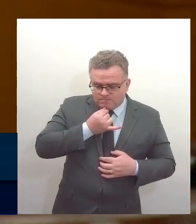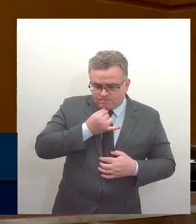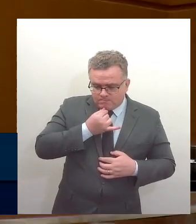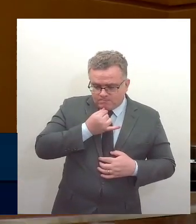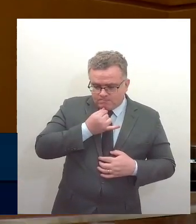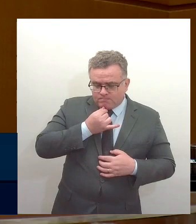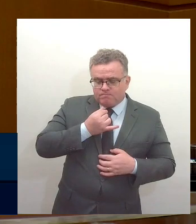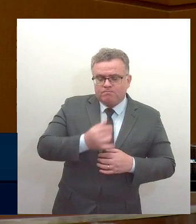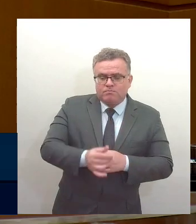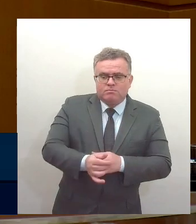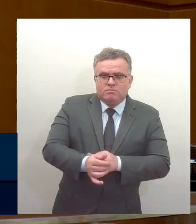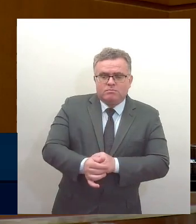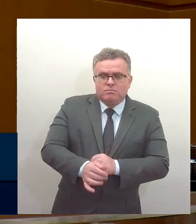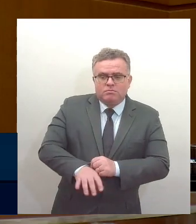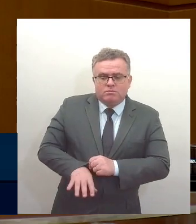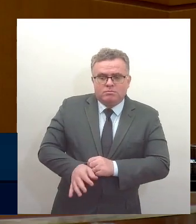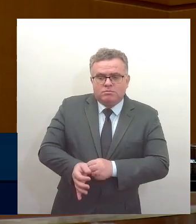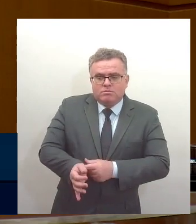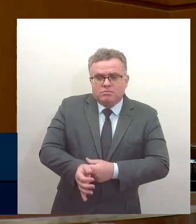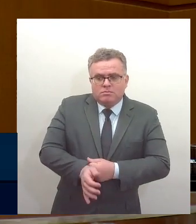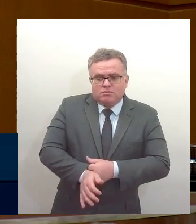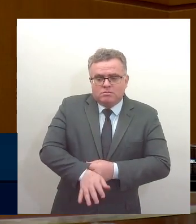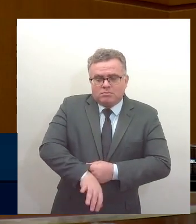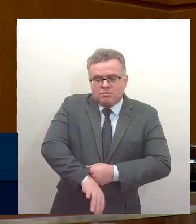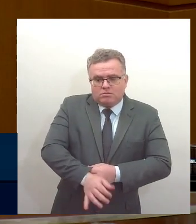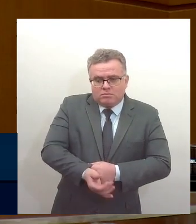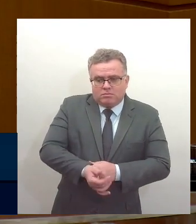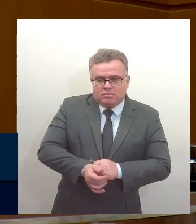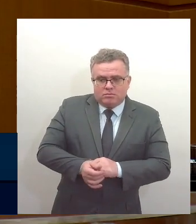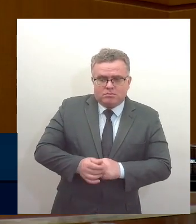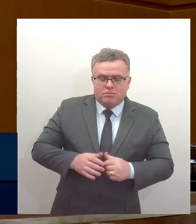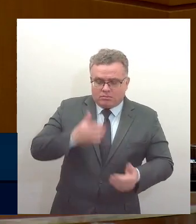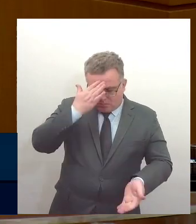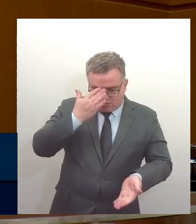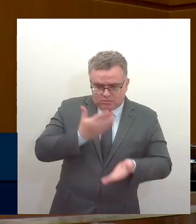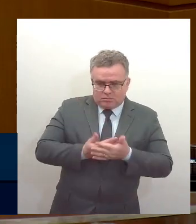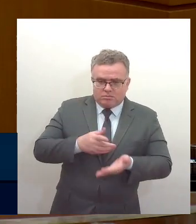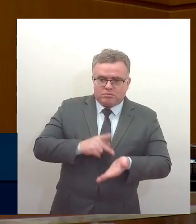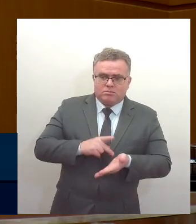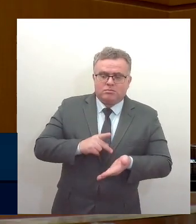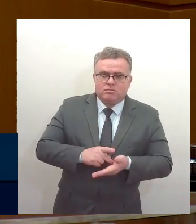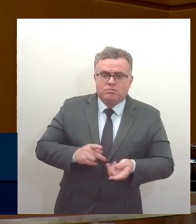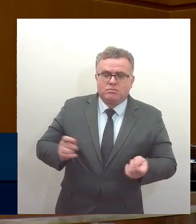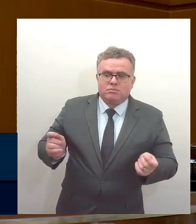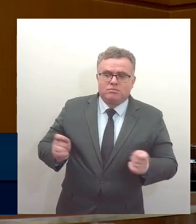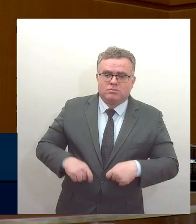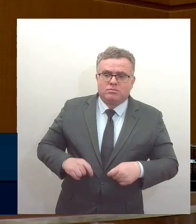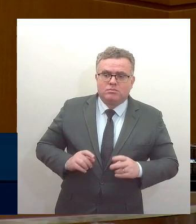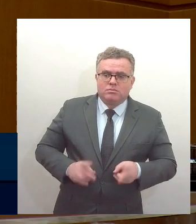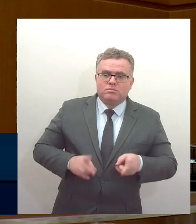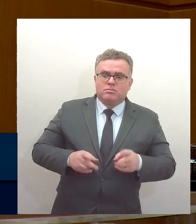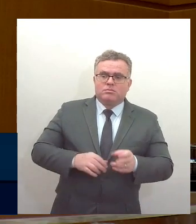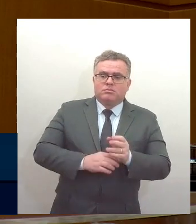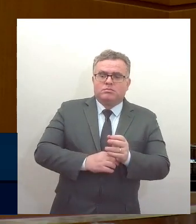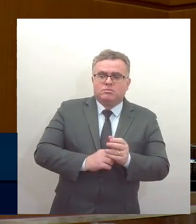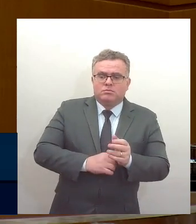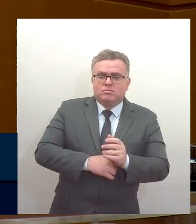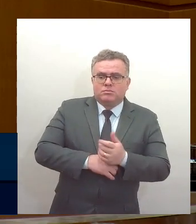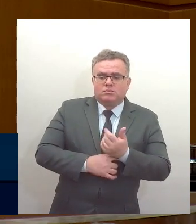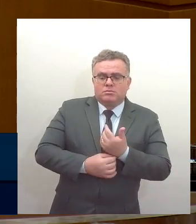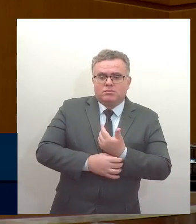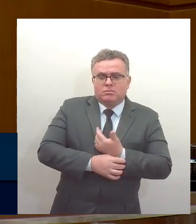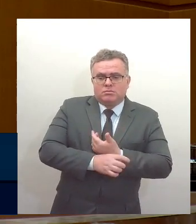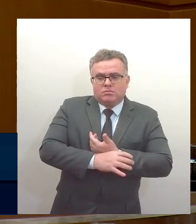certeza que eu tinha quando eu saí dali, era que aquelas pessoas que estavam ali, no outro dia, não ia